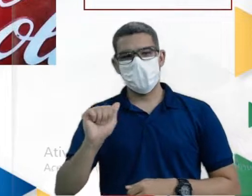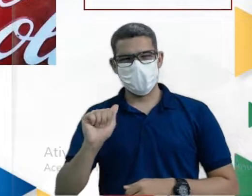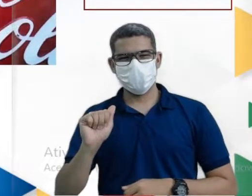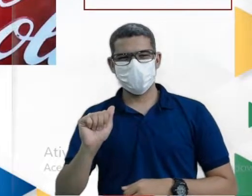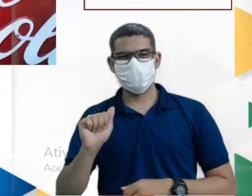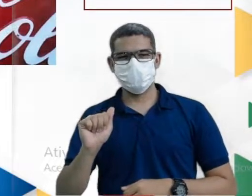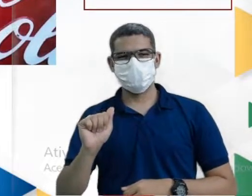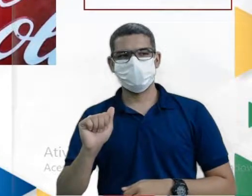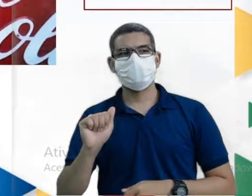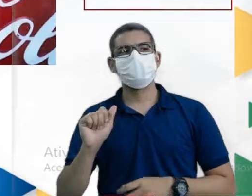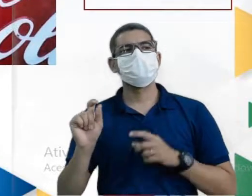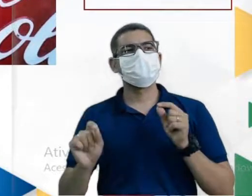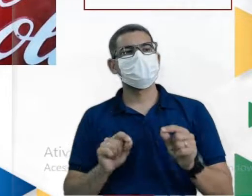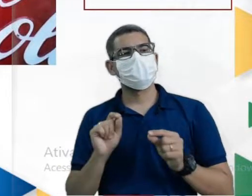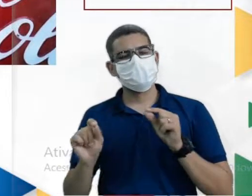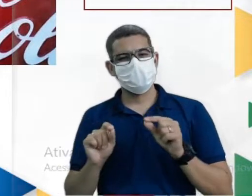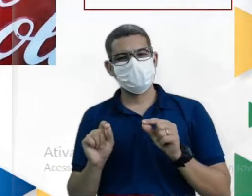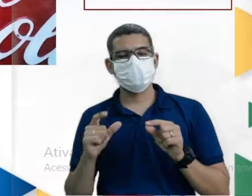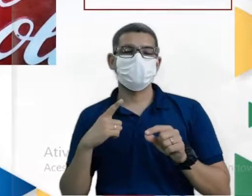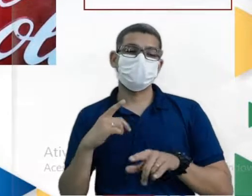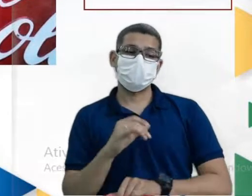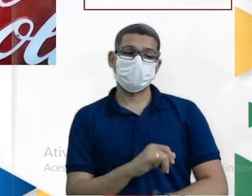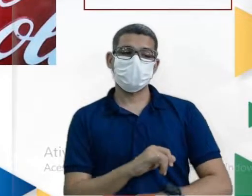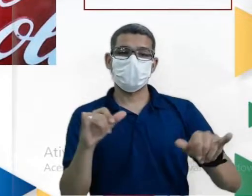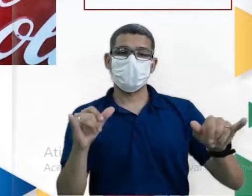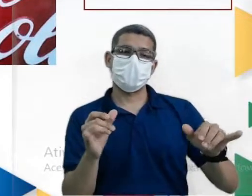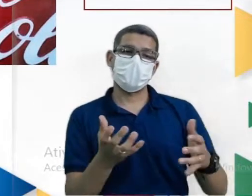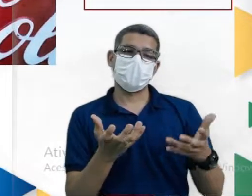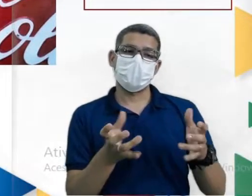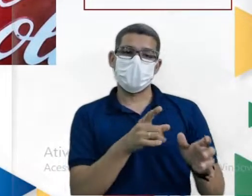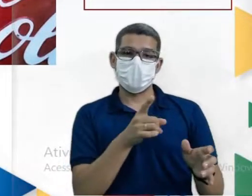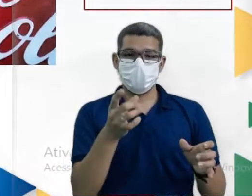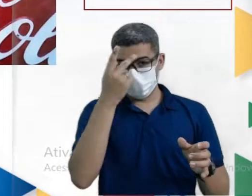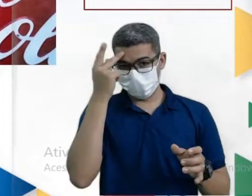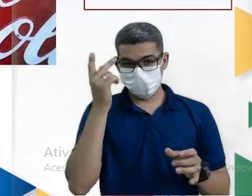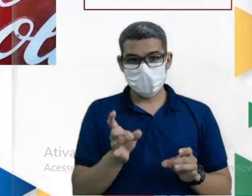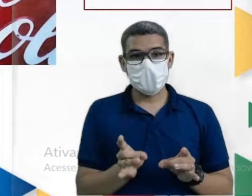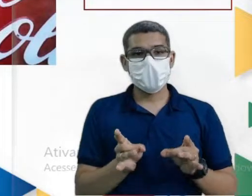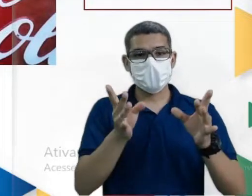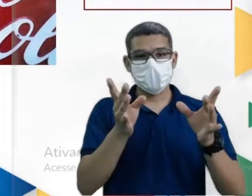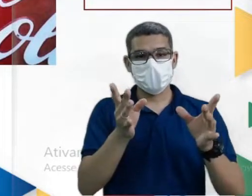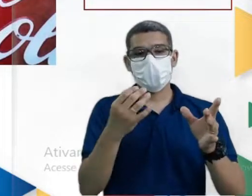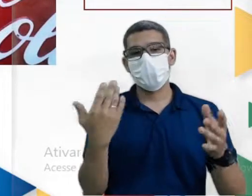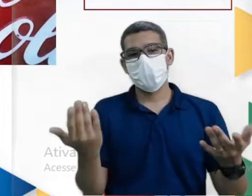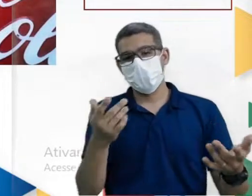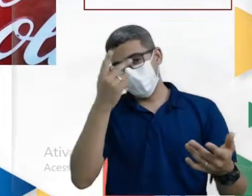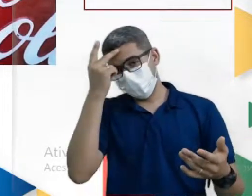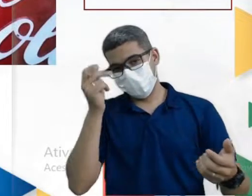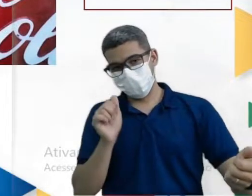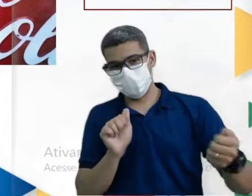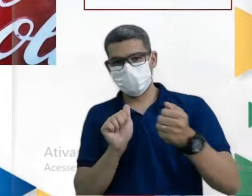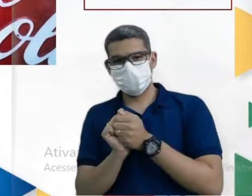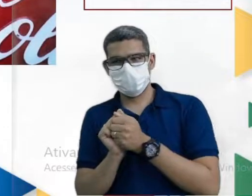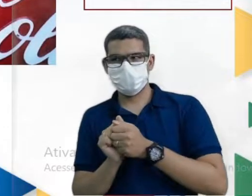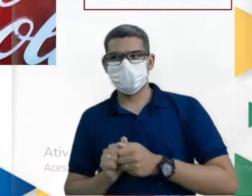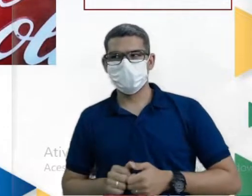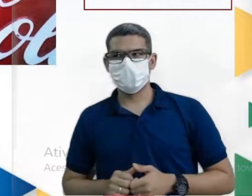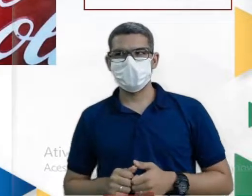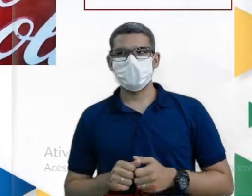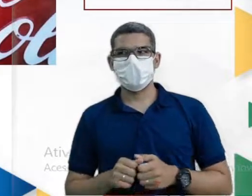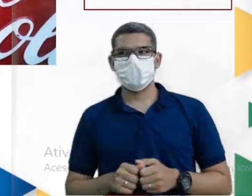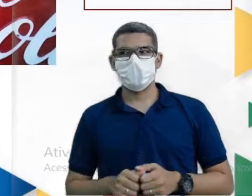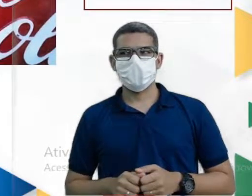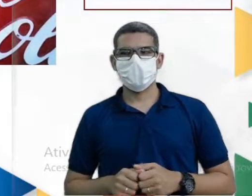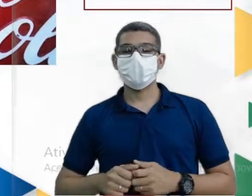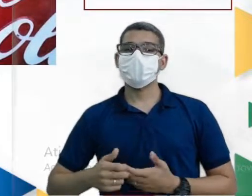de comercial, seja vender ou seja você fazer parte de uma campanha, por exemplo. Second point,